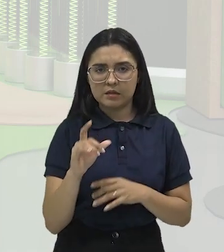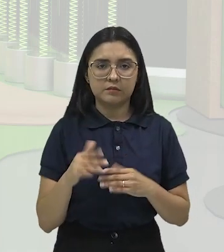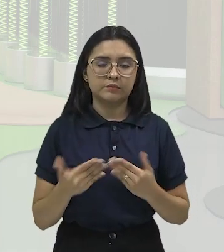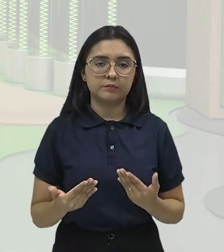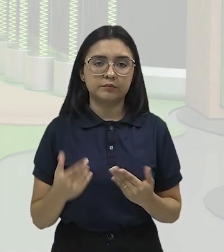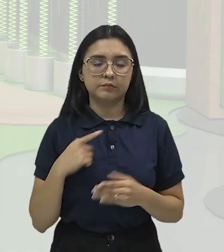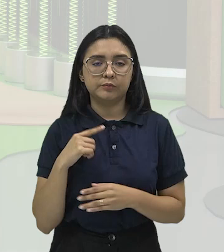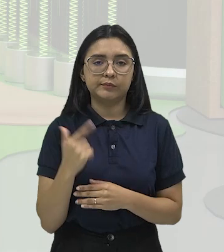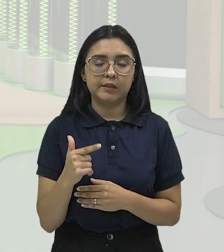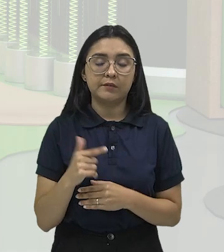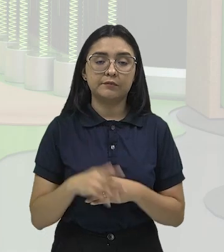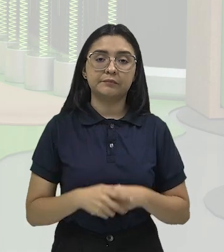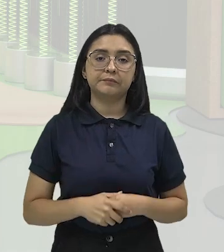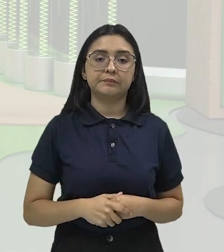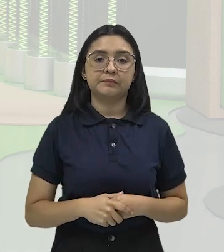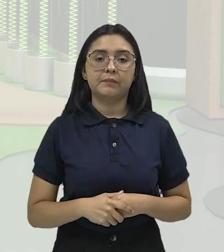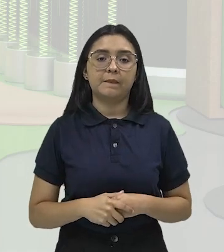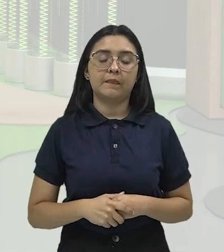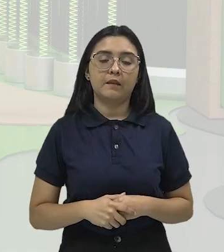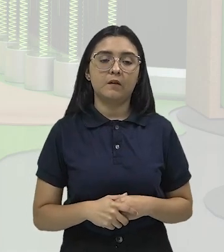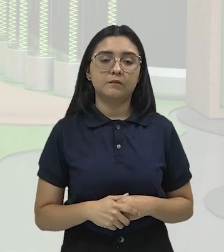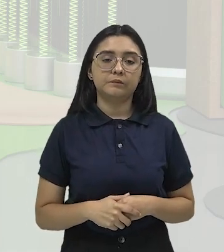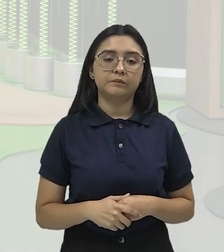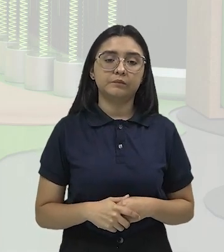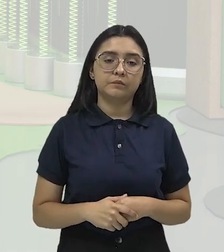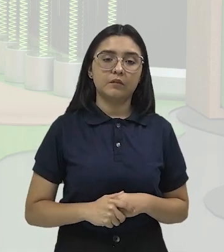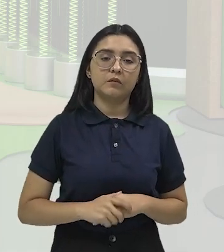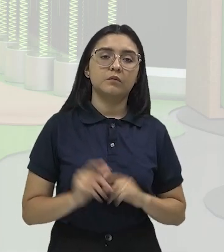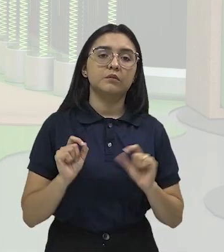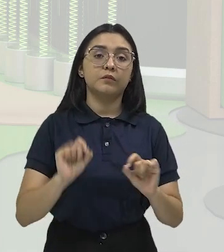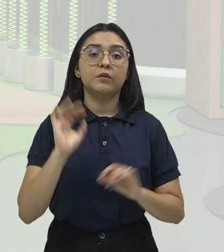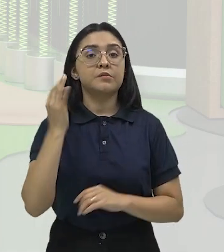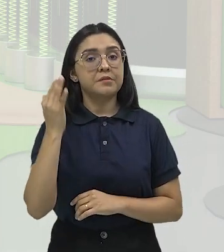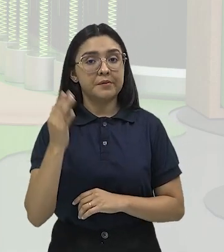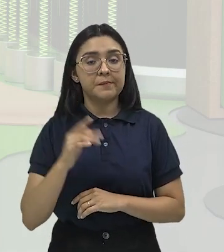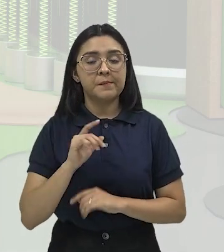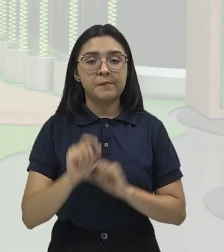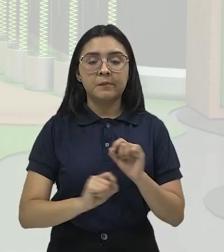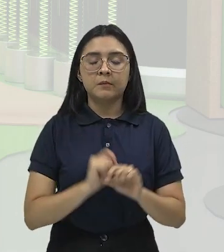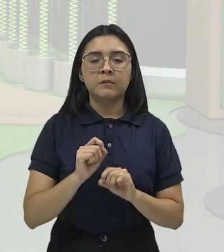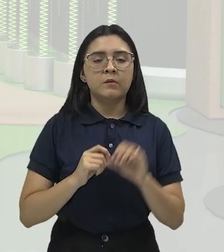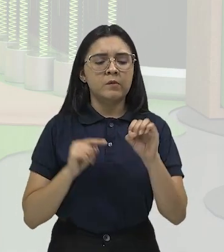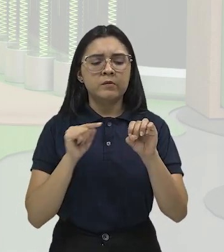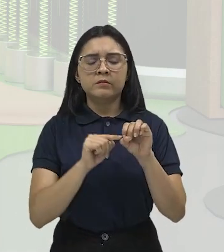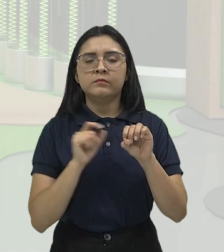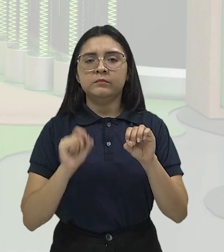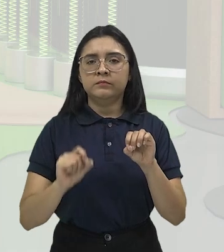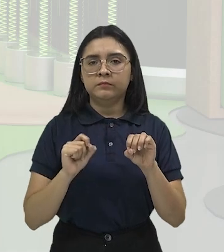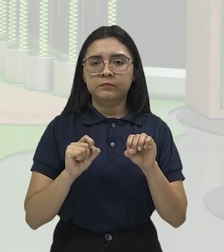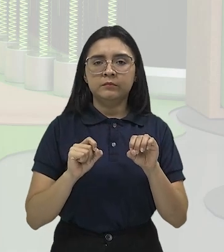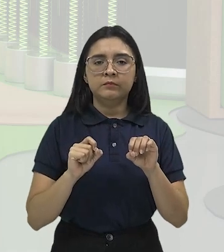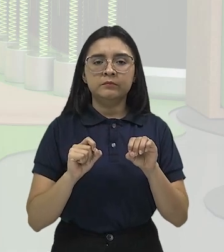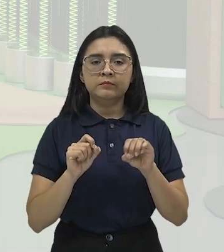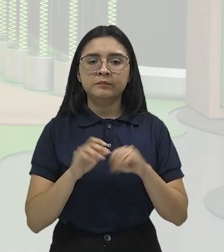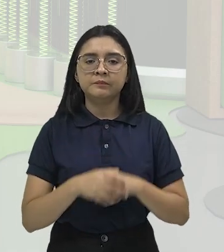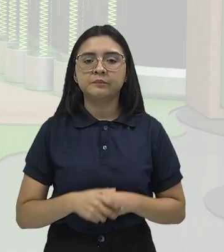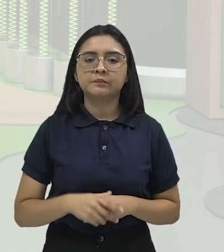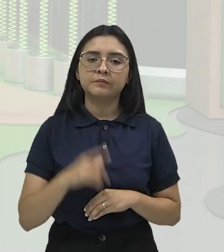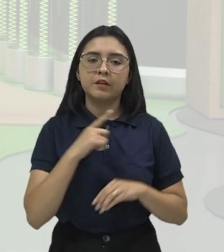uma fecundação, não houve a presença do espermatozoide, o que vai acontecer com esse óvulo então? Ele vai